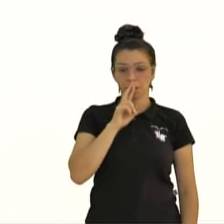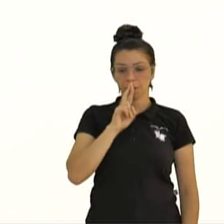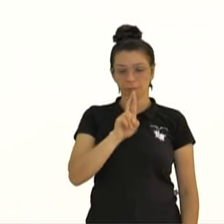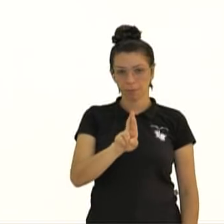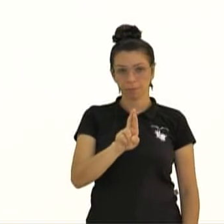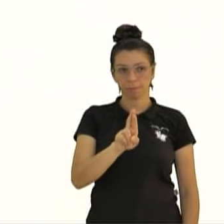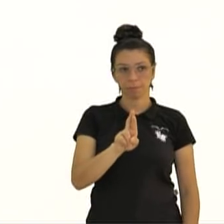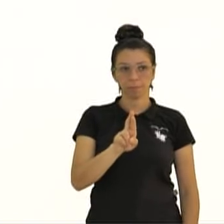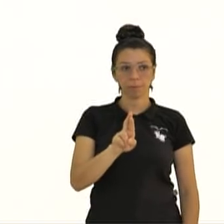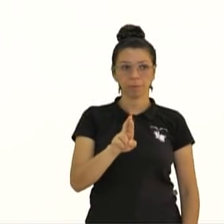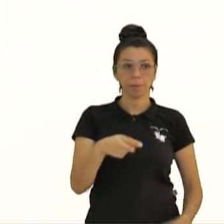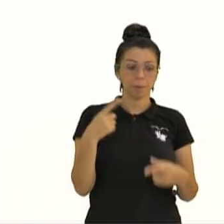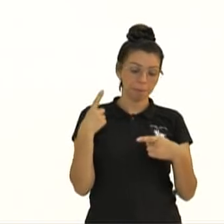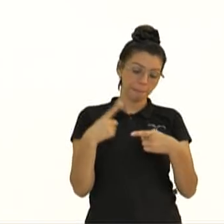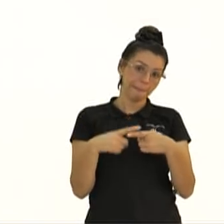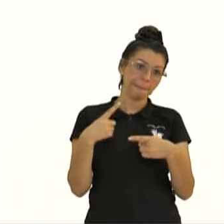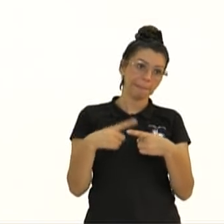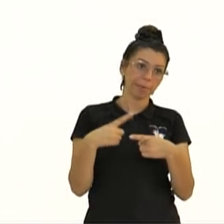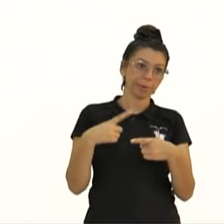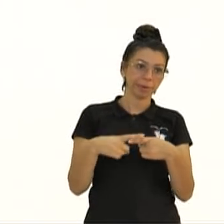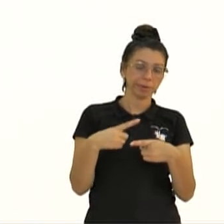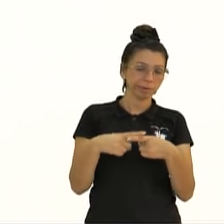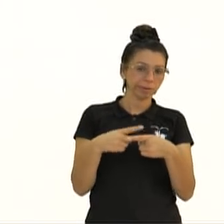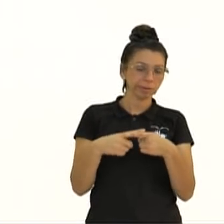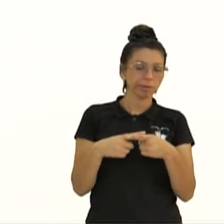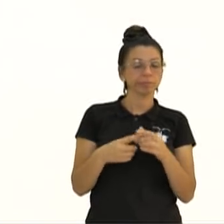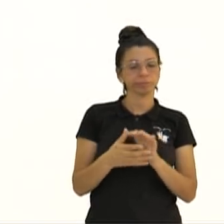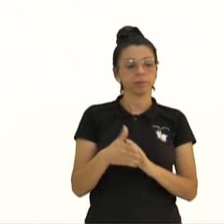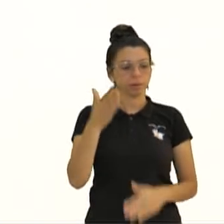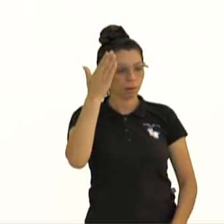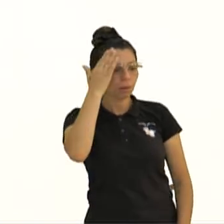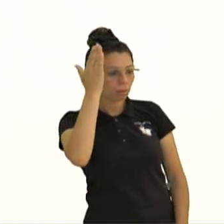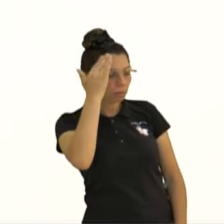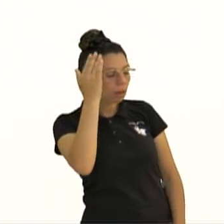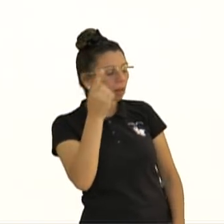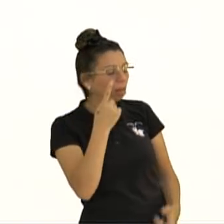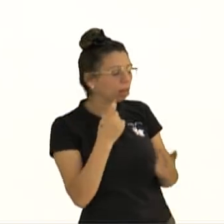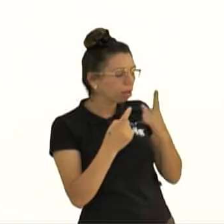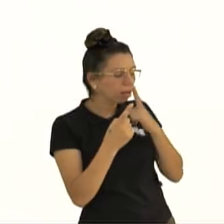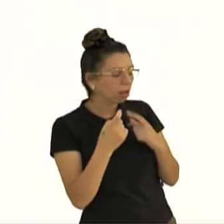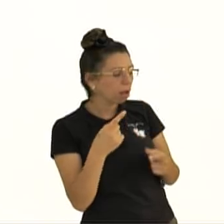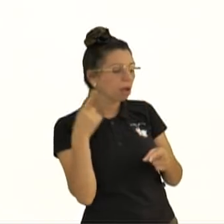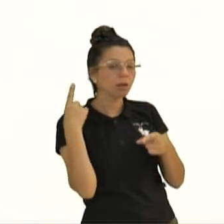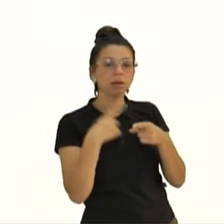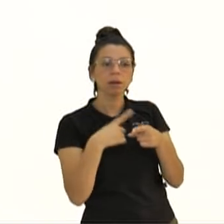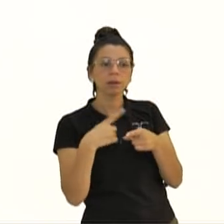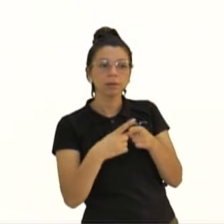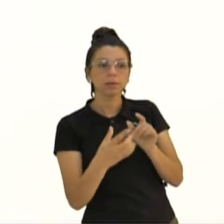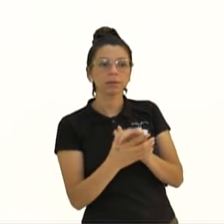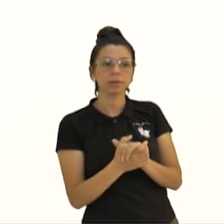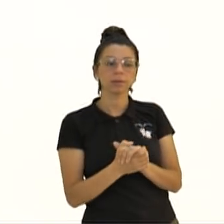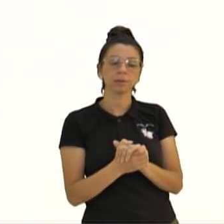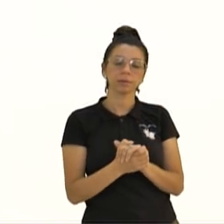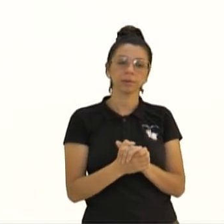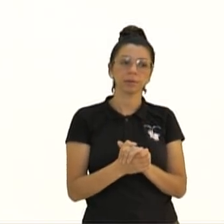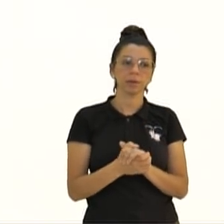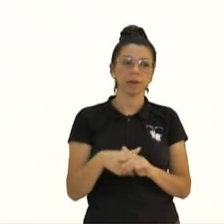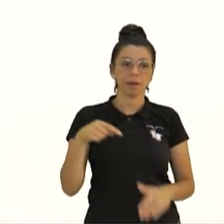resposta é o porquê que está aqui, ó. Eu sei, eu estou chorando porque aqui fora ele se